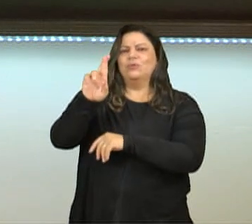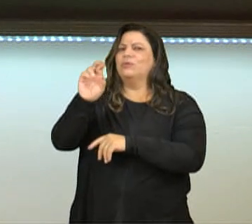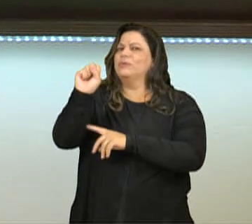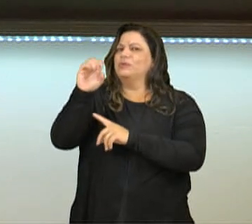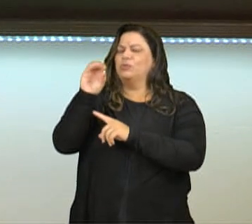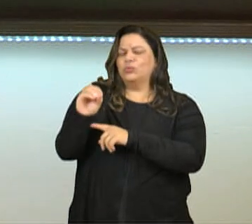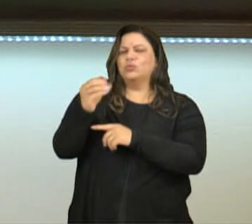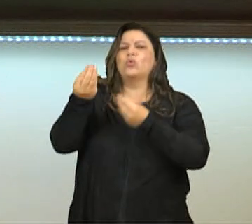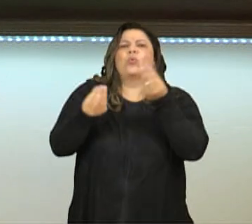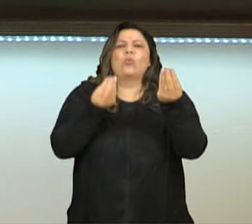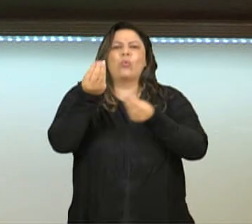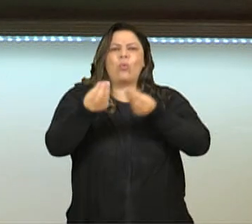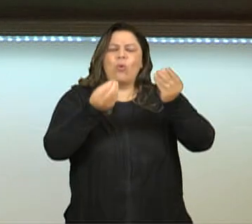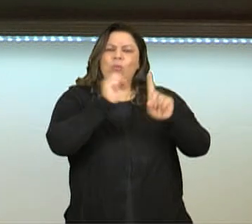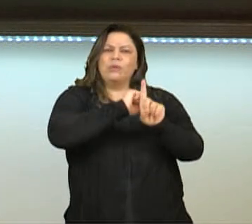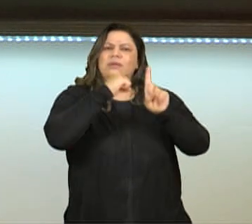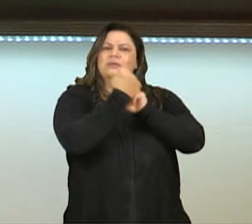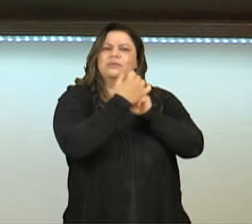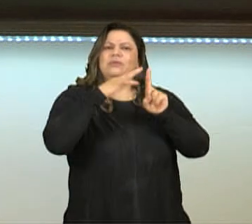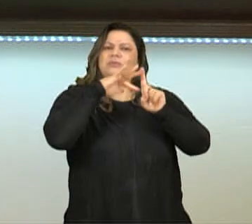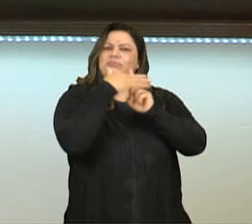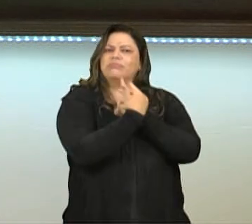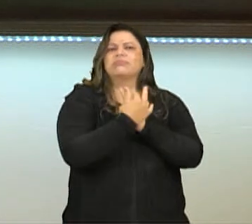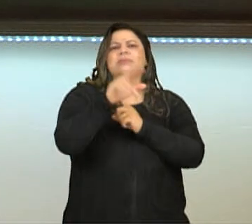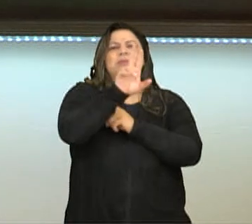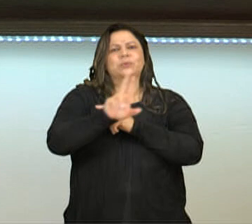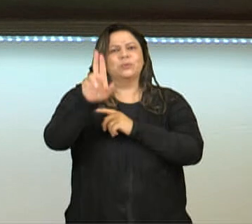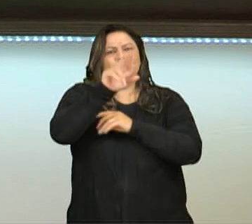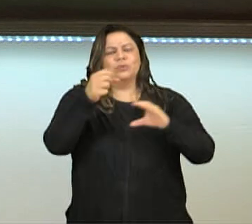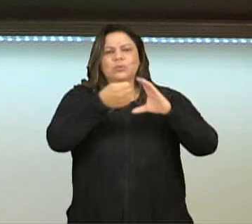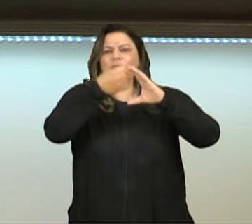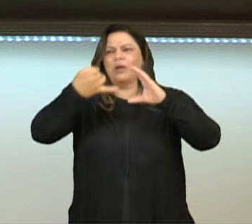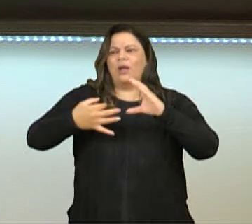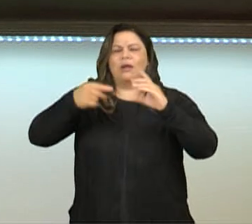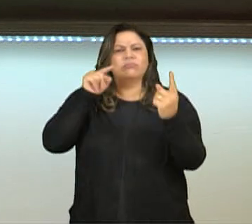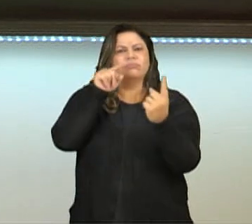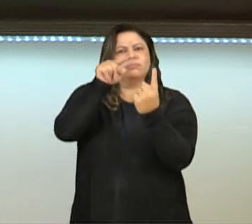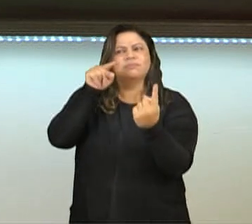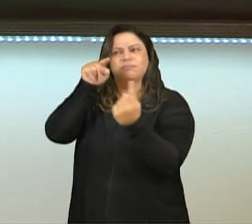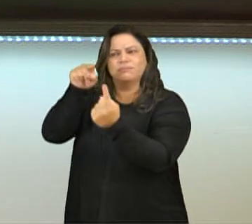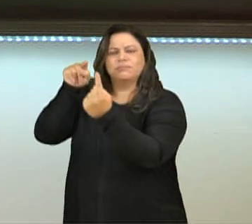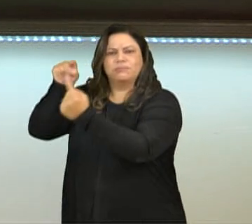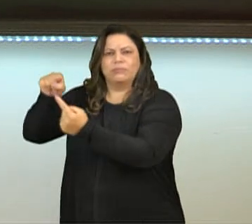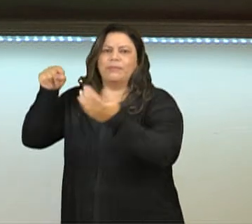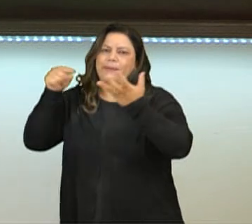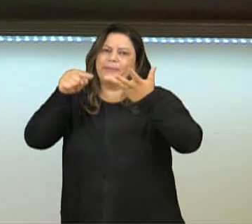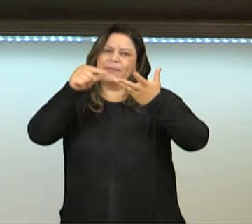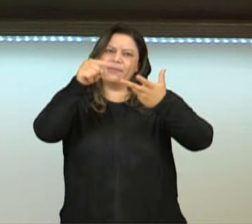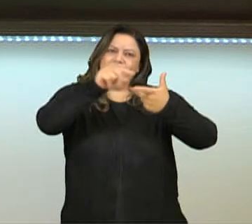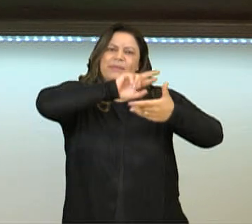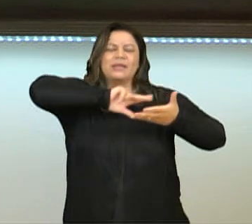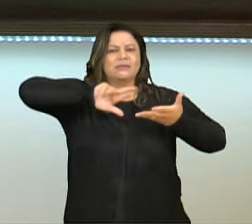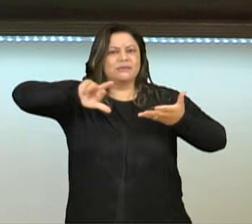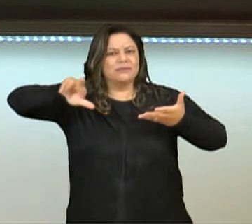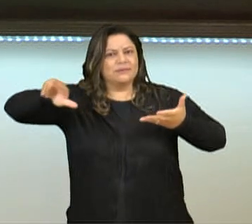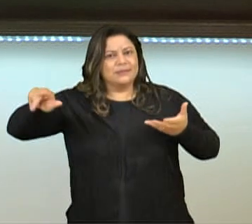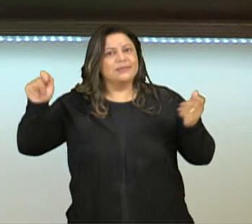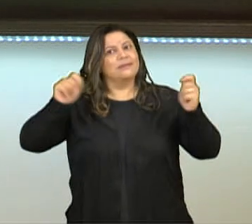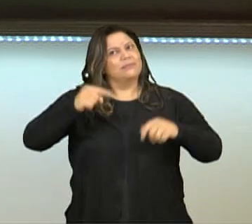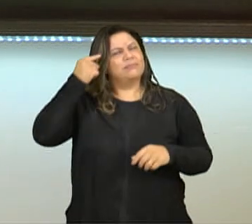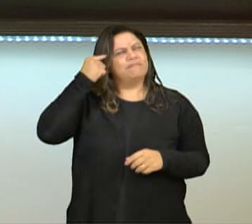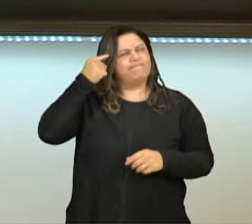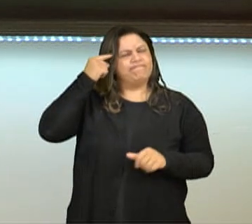sociedade utiliza isso e que características nós podemos ter variadas quando a gente pensa em